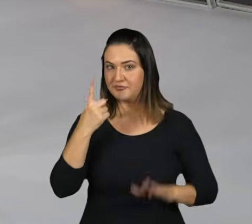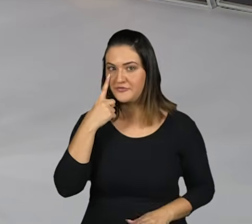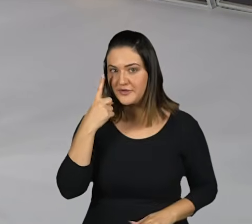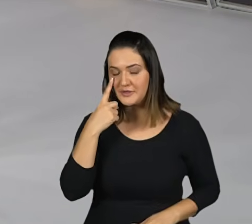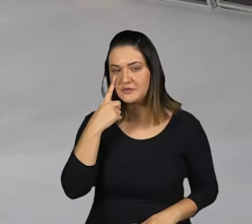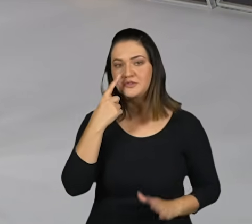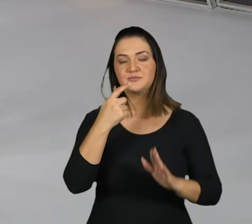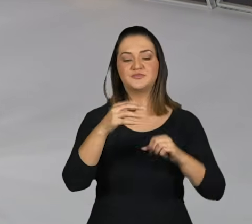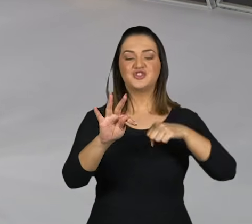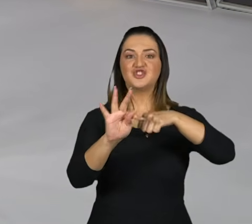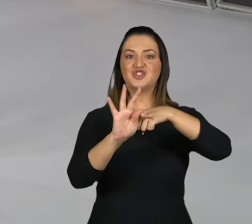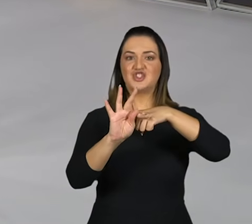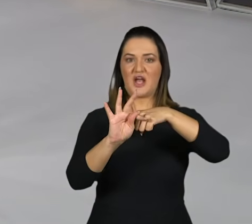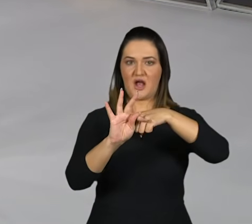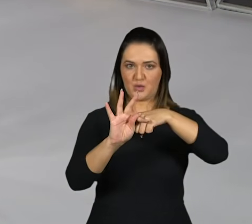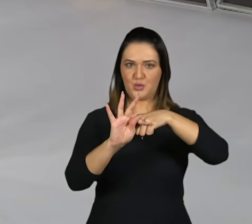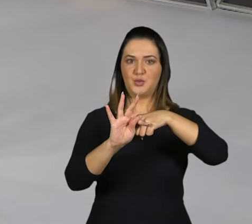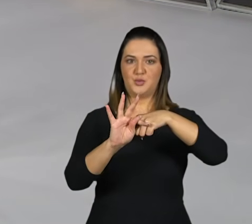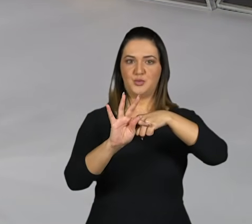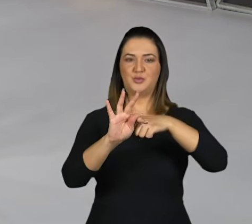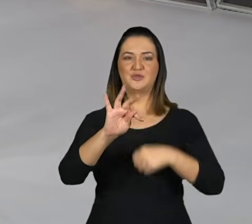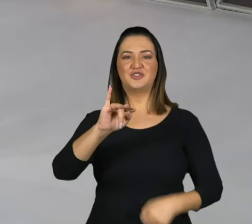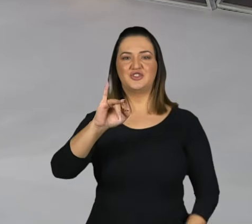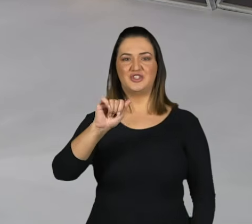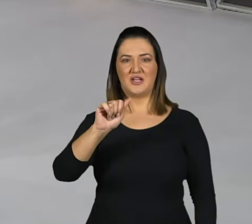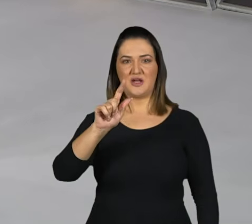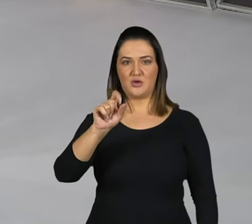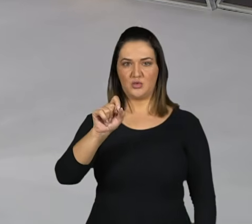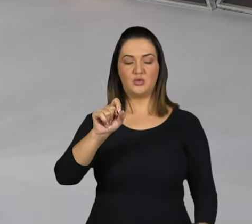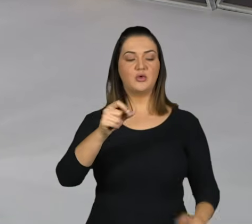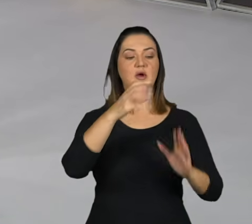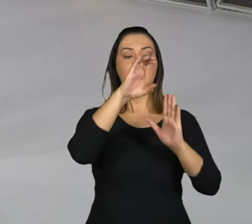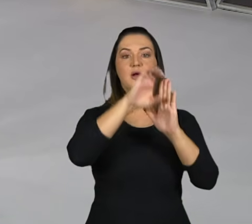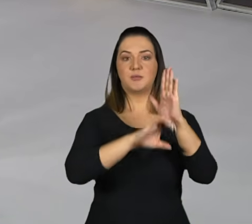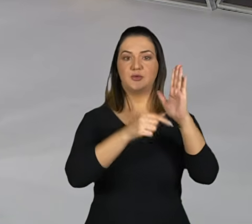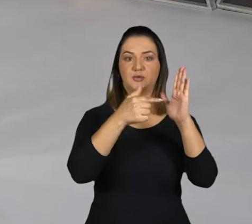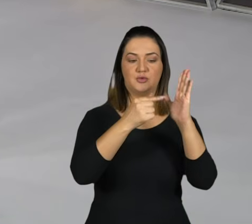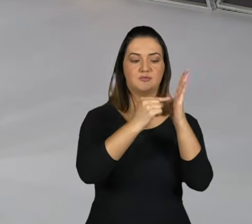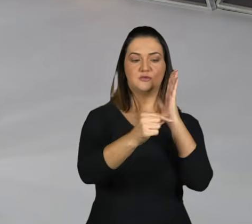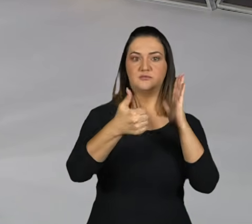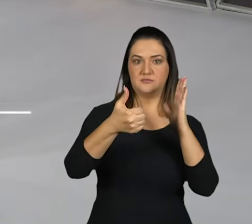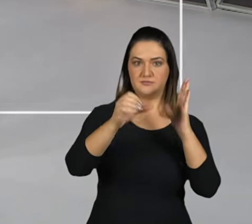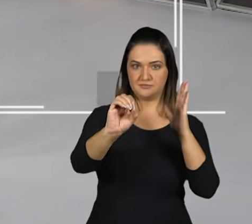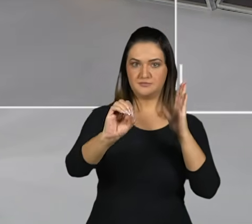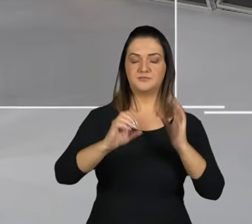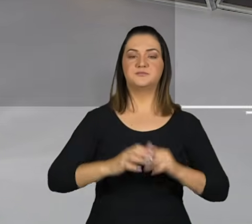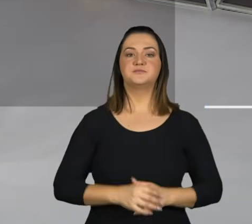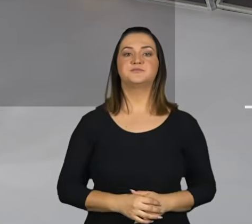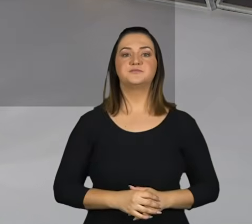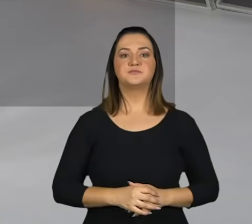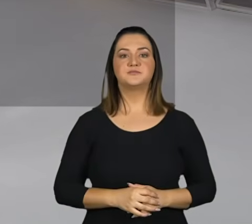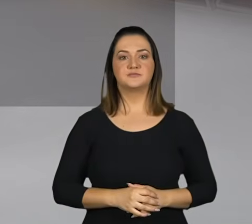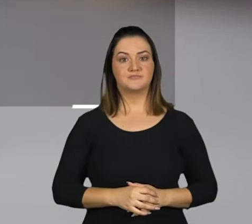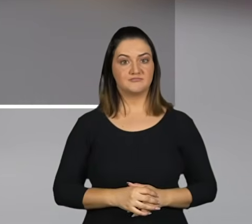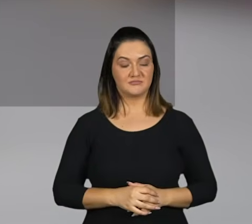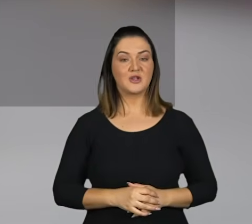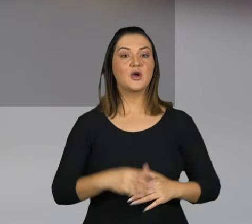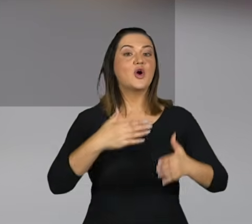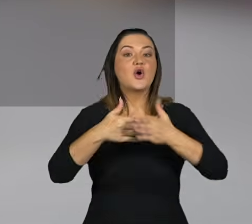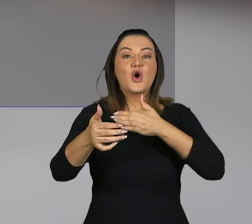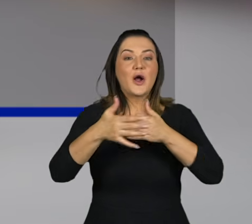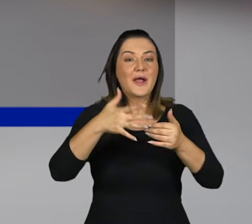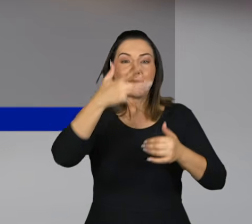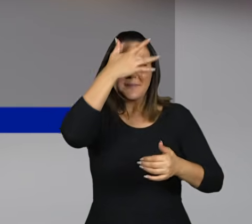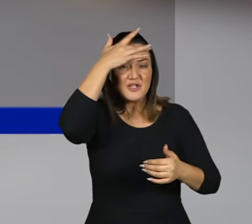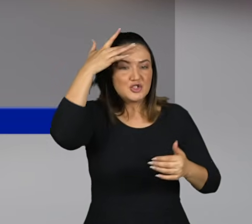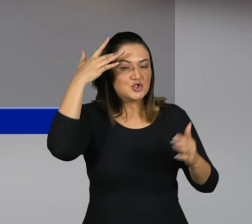daqui. Tiago está bem aqui, capítulo 2, versículo 10. Diz assim: pois